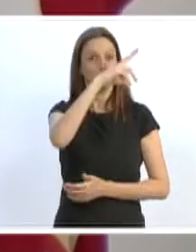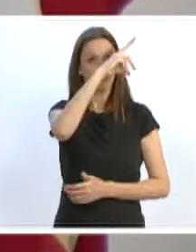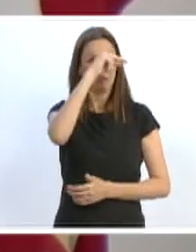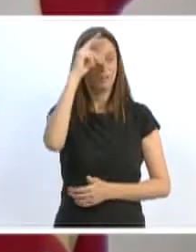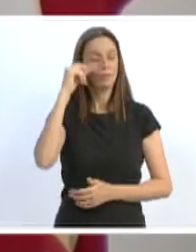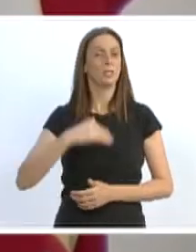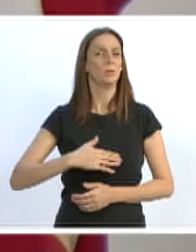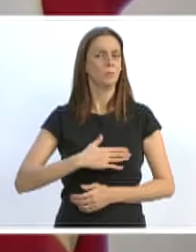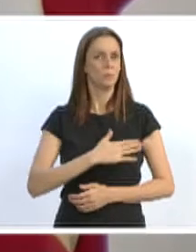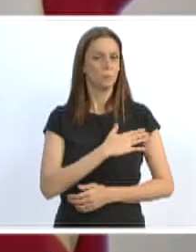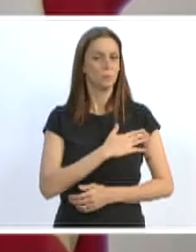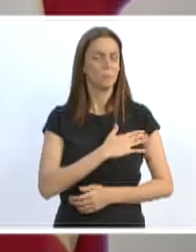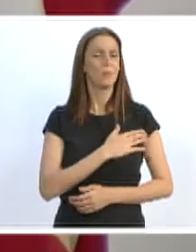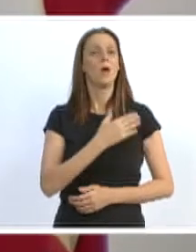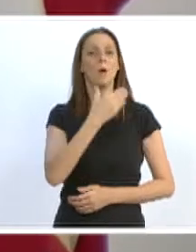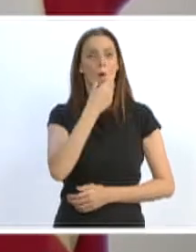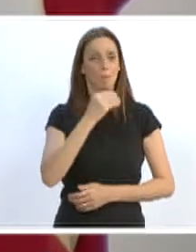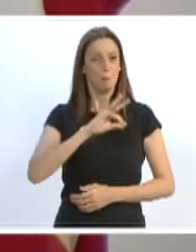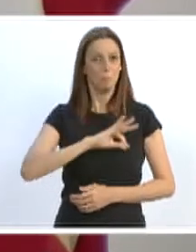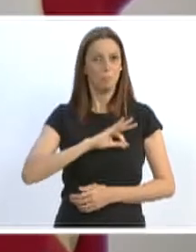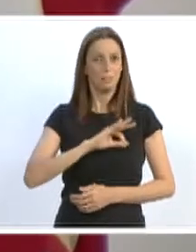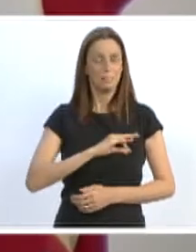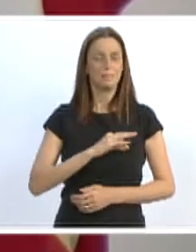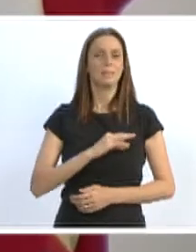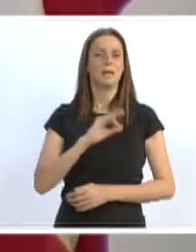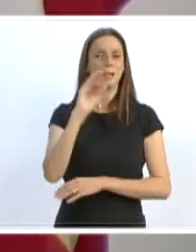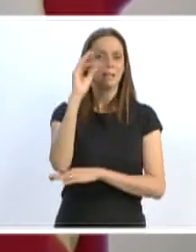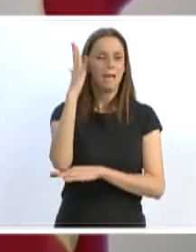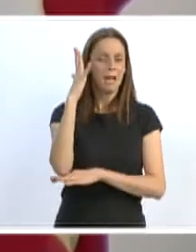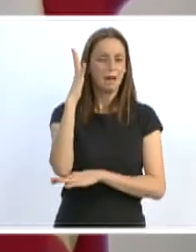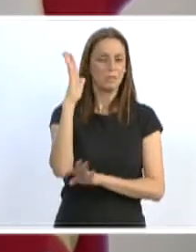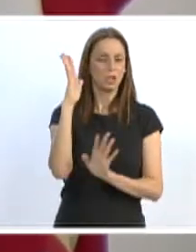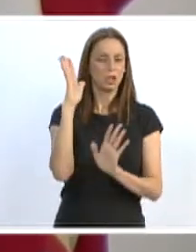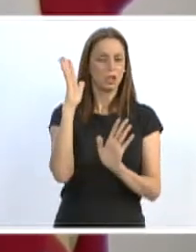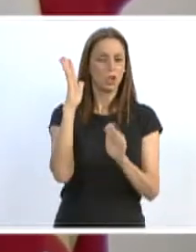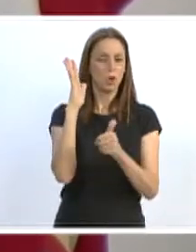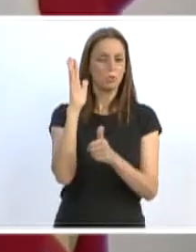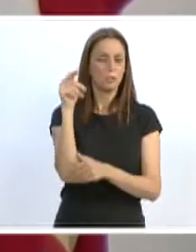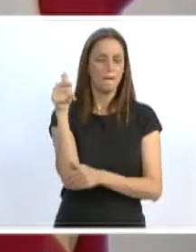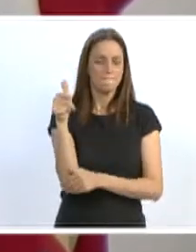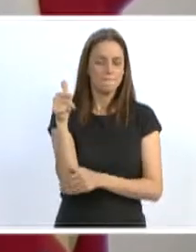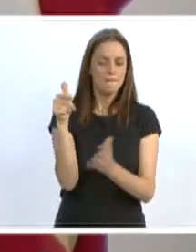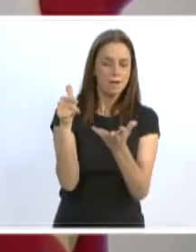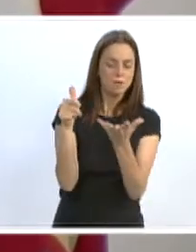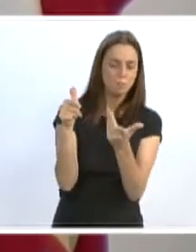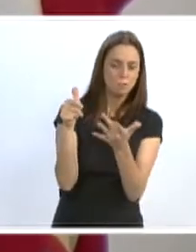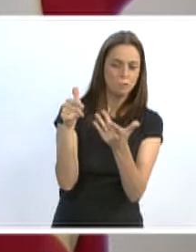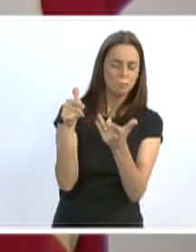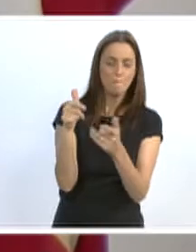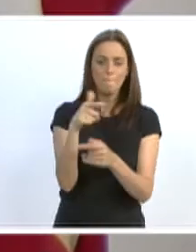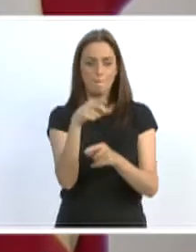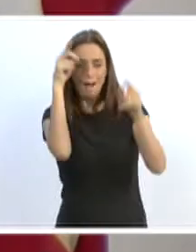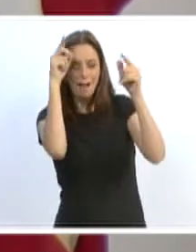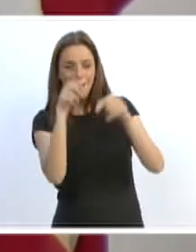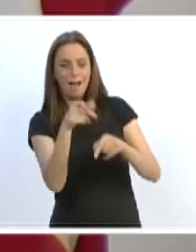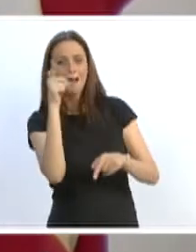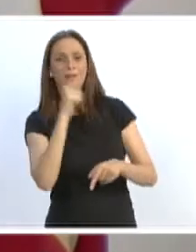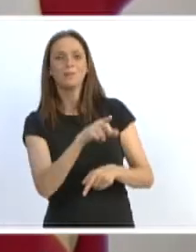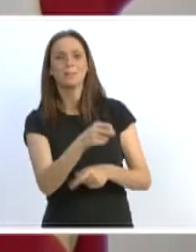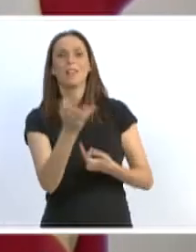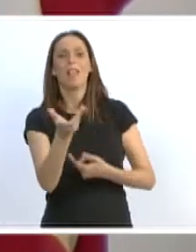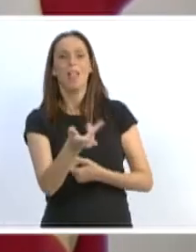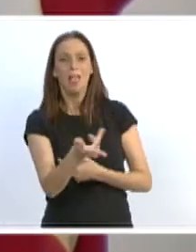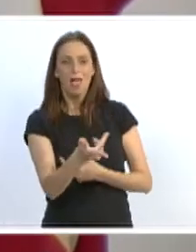esses radares móveis eles ficam ali alguns minutos e só em horário de pico e na